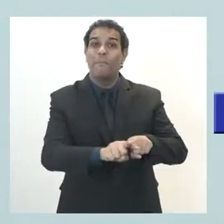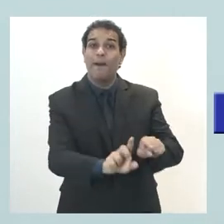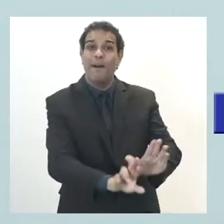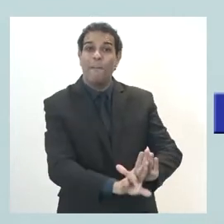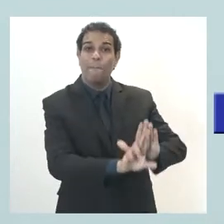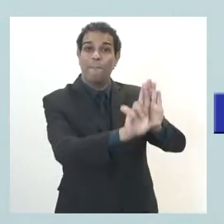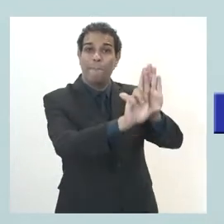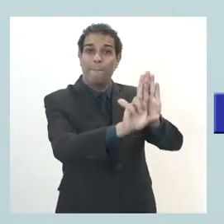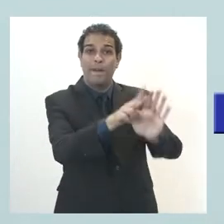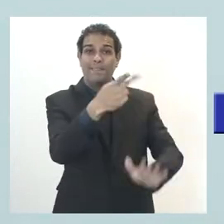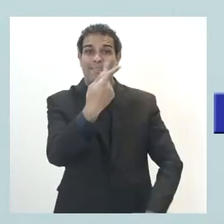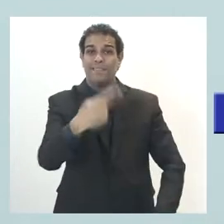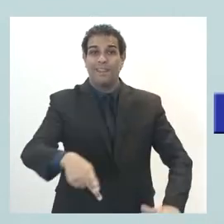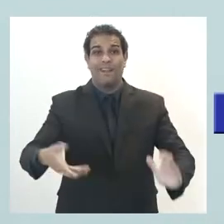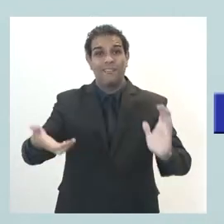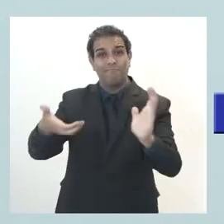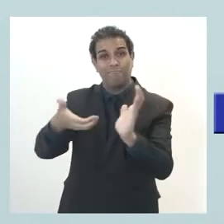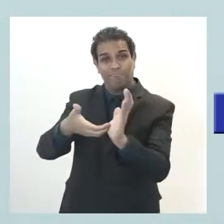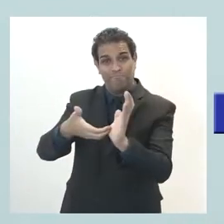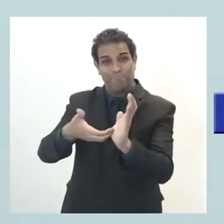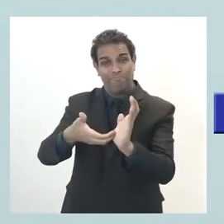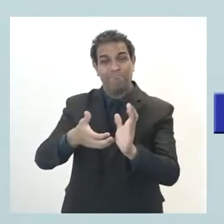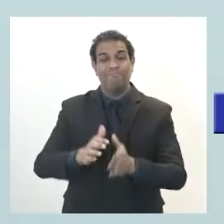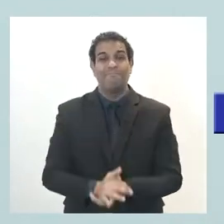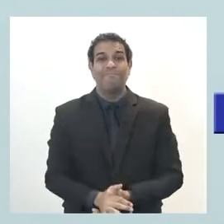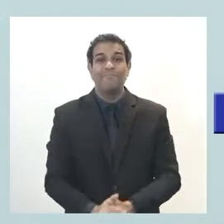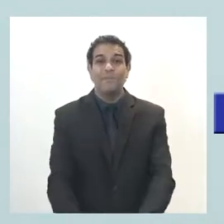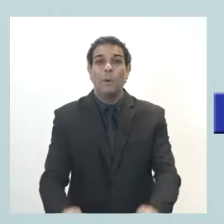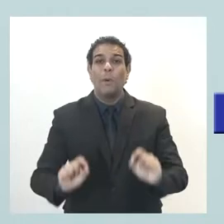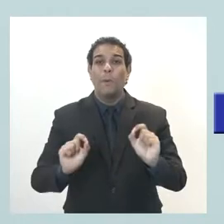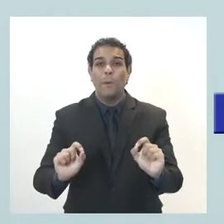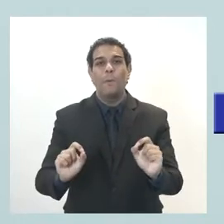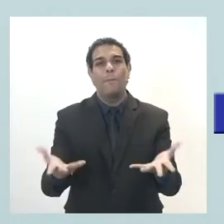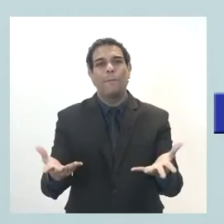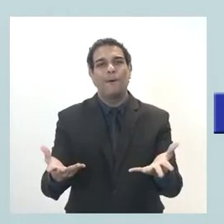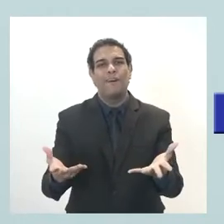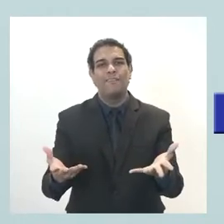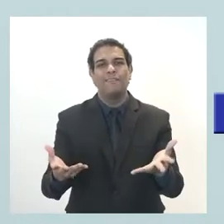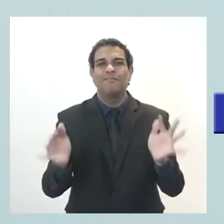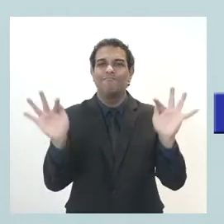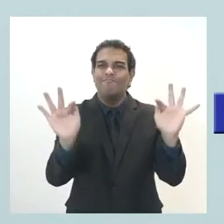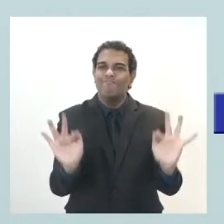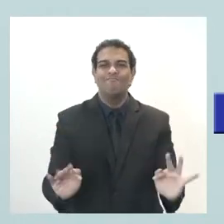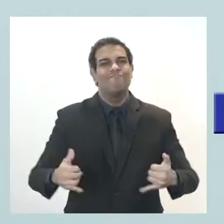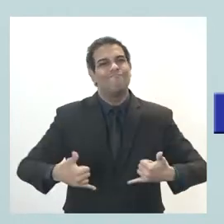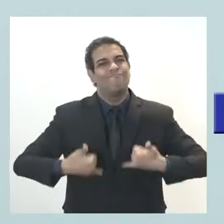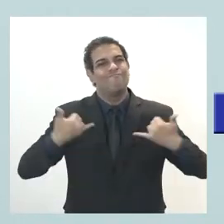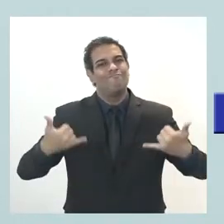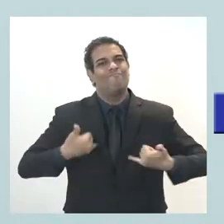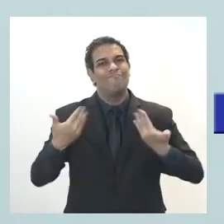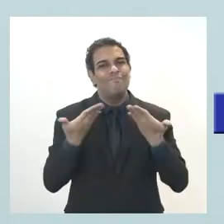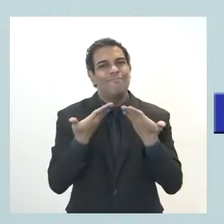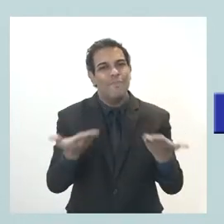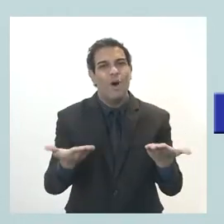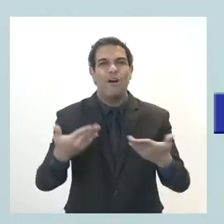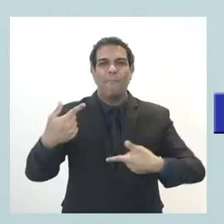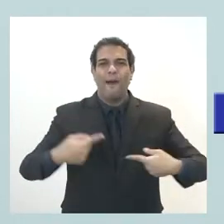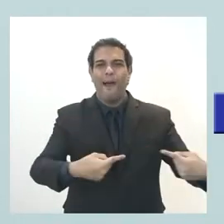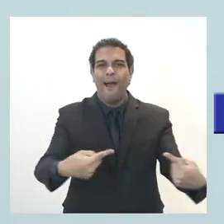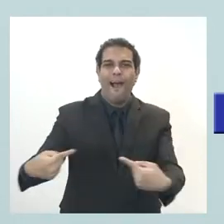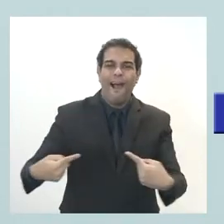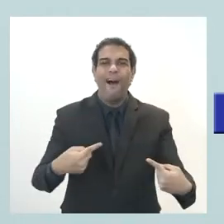na Câmara Federal e que muito nos orgulha né detalhe